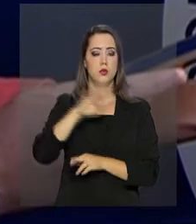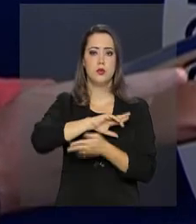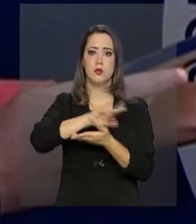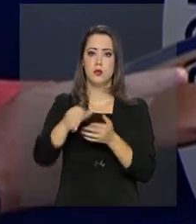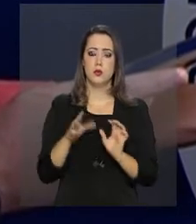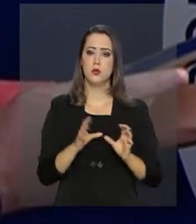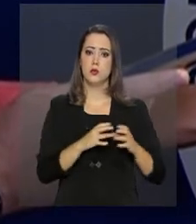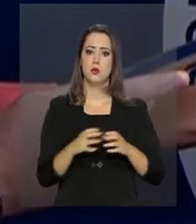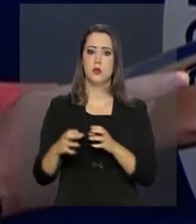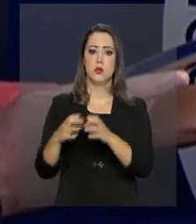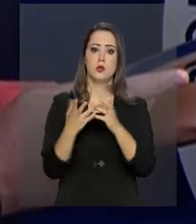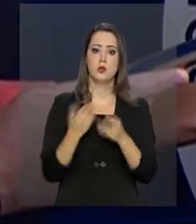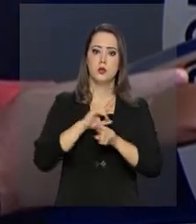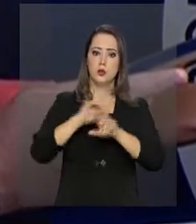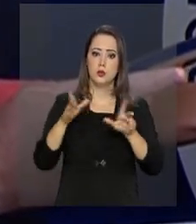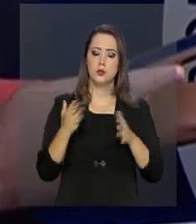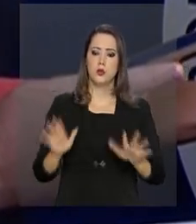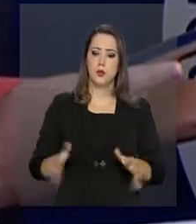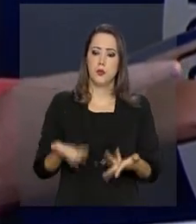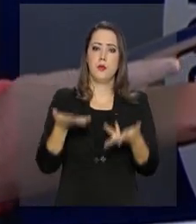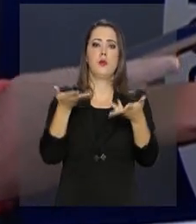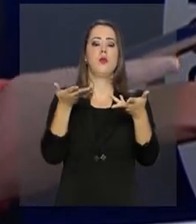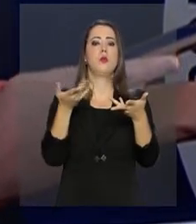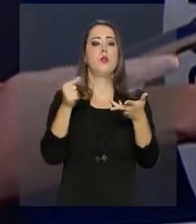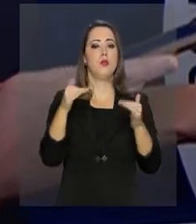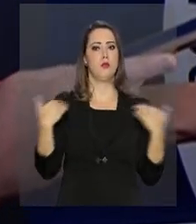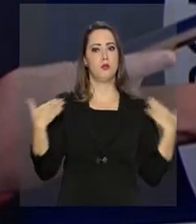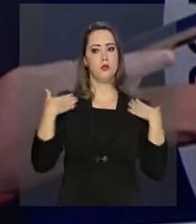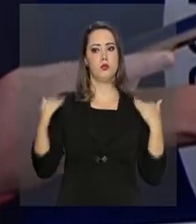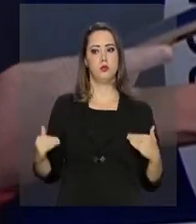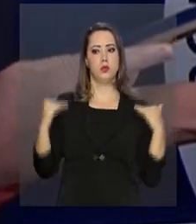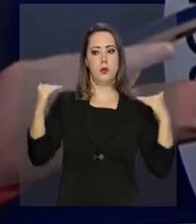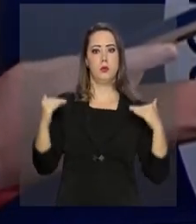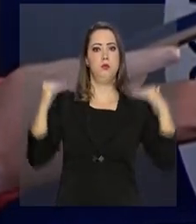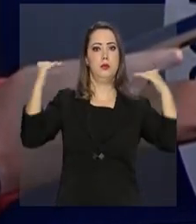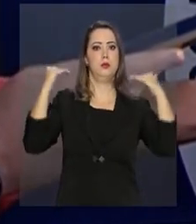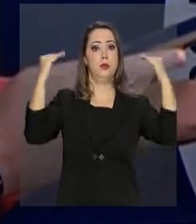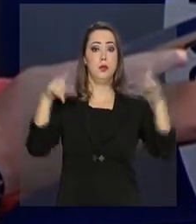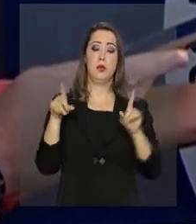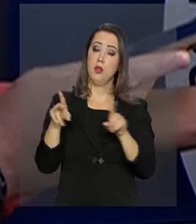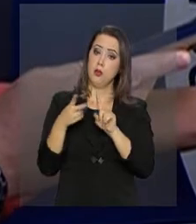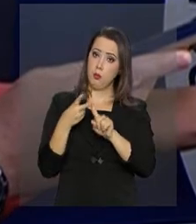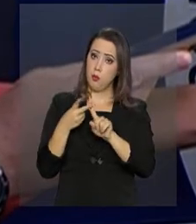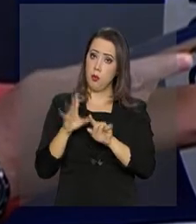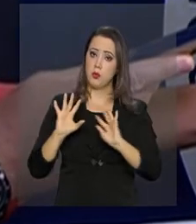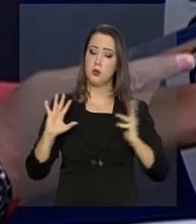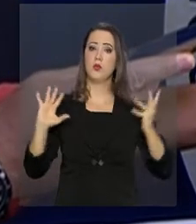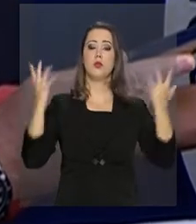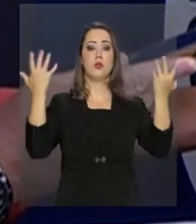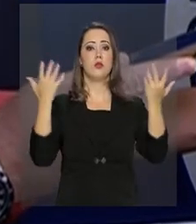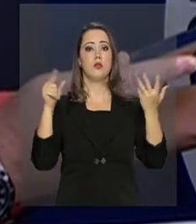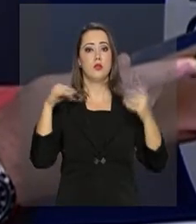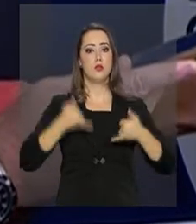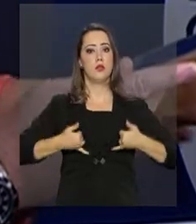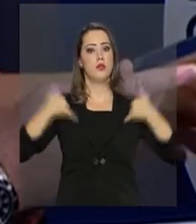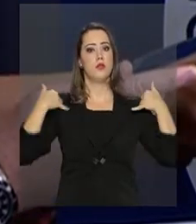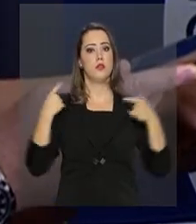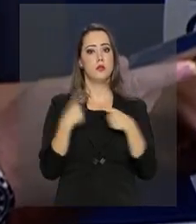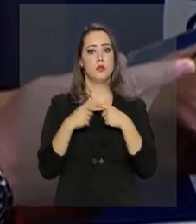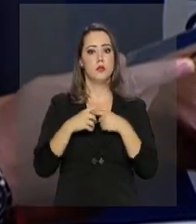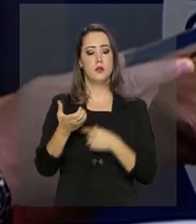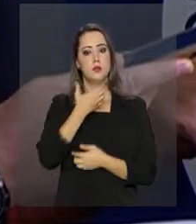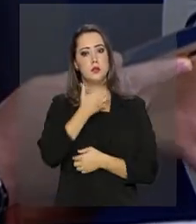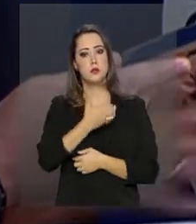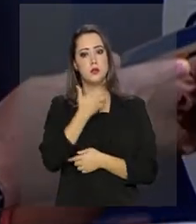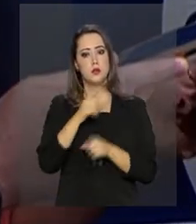oficiais das várias forças, são promovidos. E um segundo, em que nós nos confraternizamos em razão do Natal e